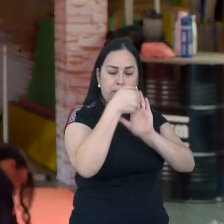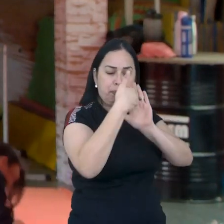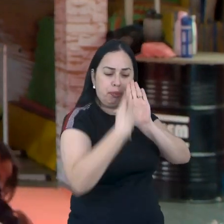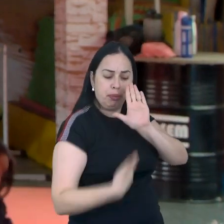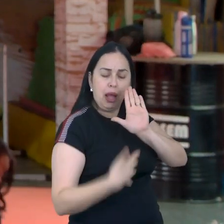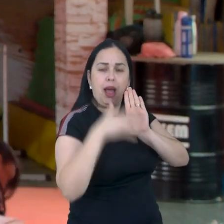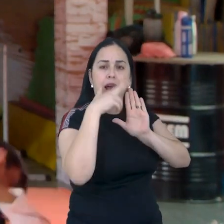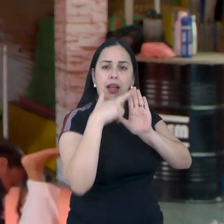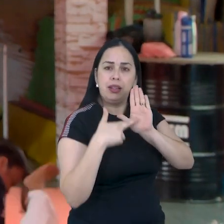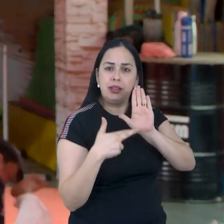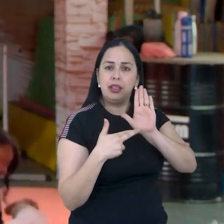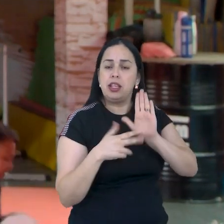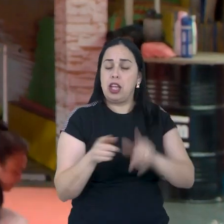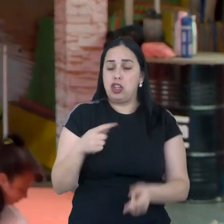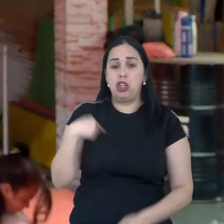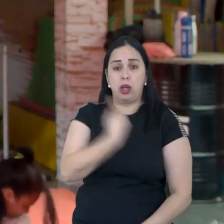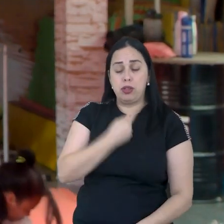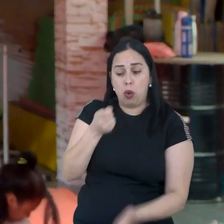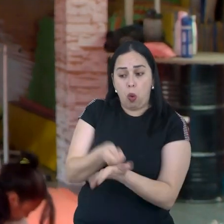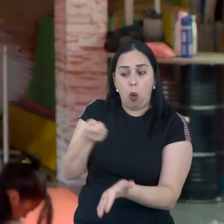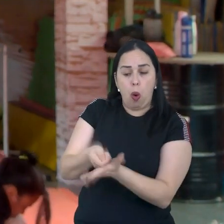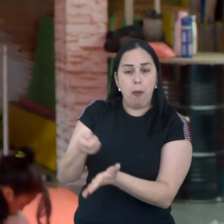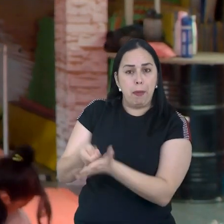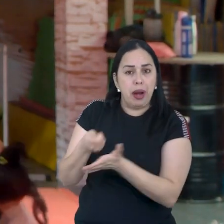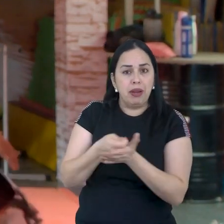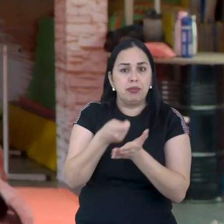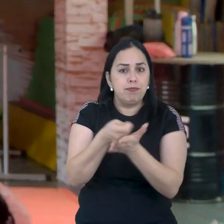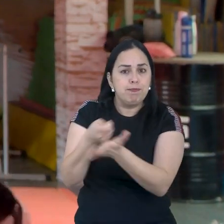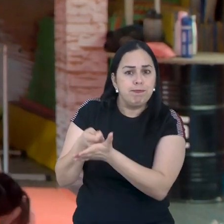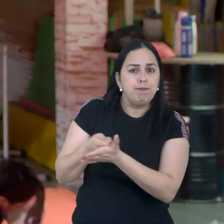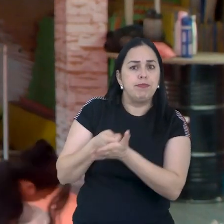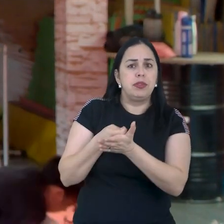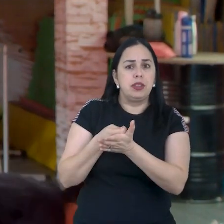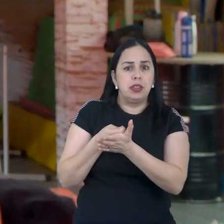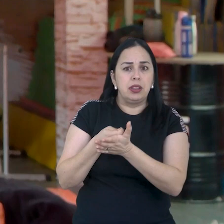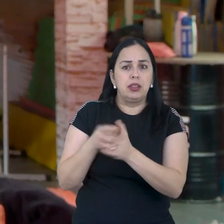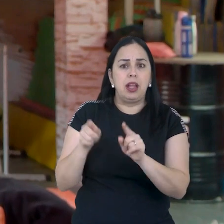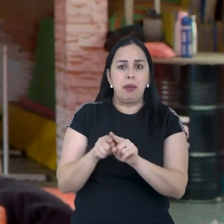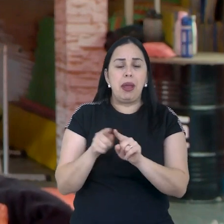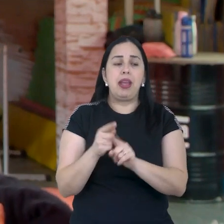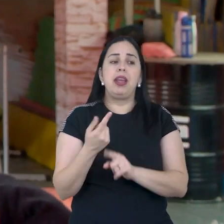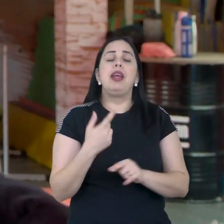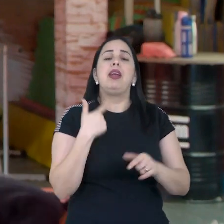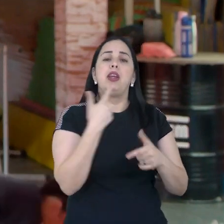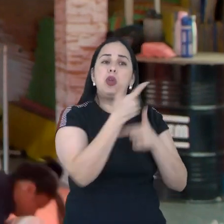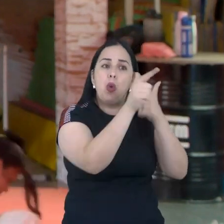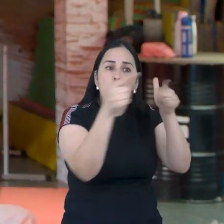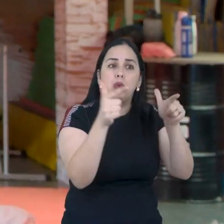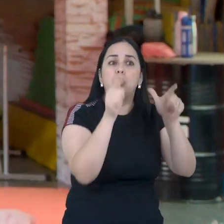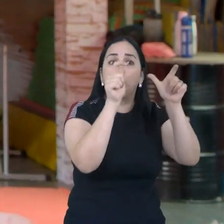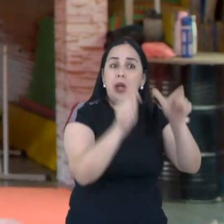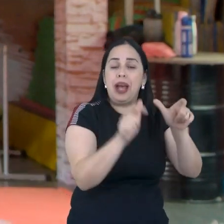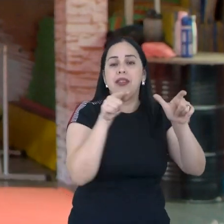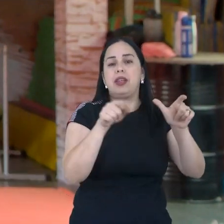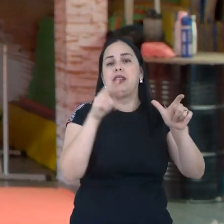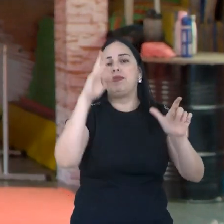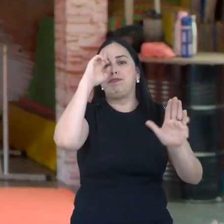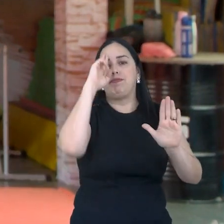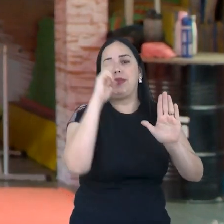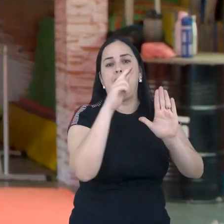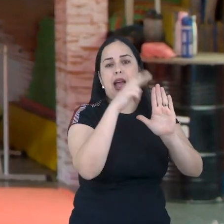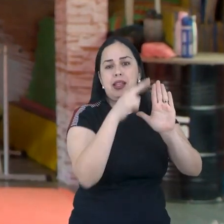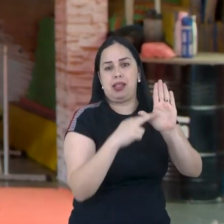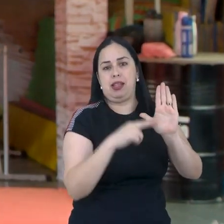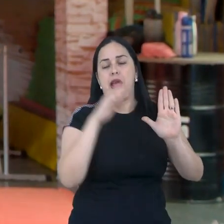aluno. Com essas pequenas regras de dentro do jiu-jitsu, você aplica a mesma regra para fora. Então, existe um